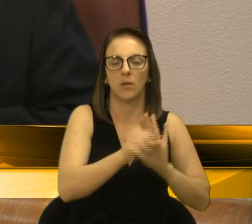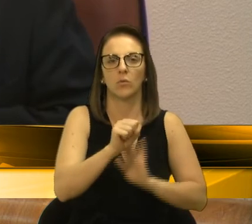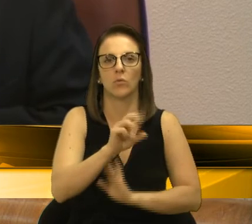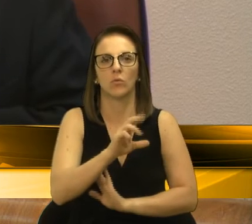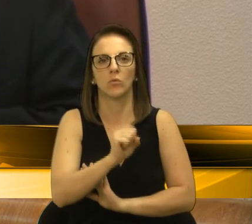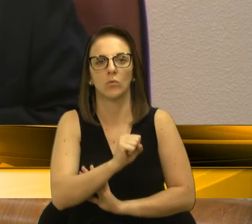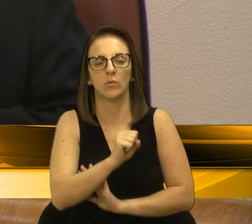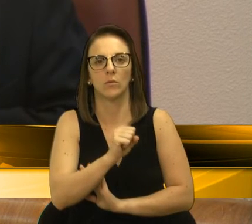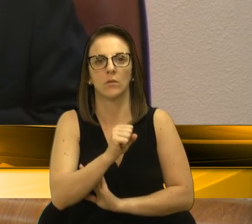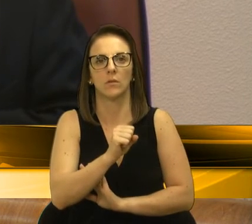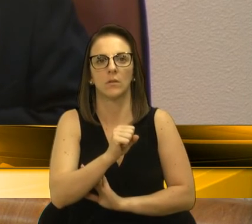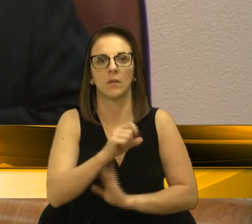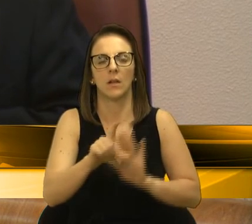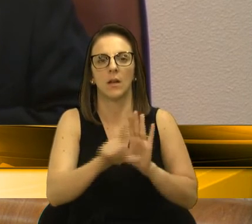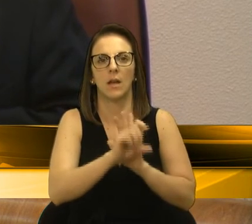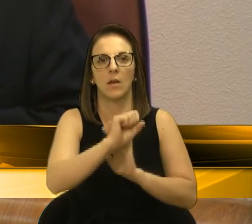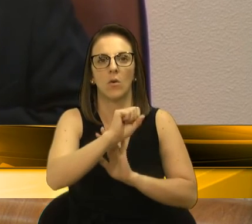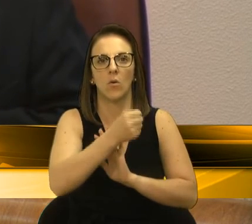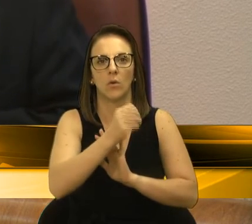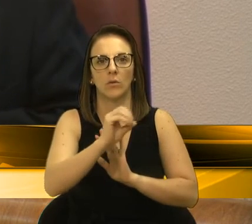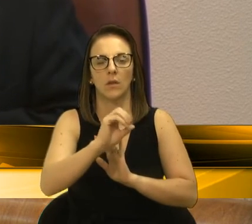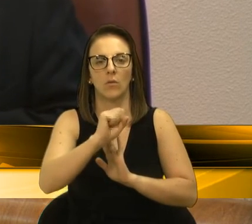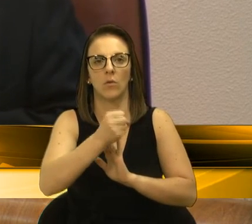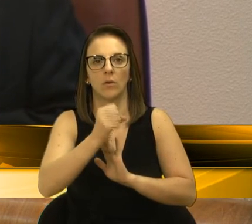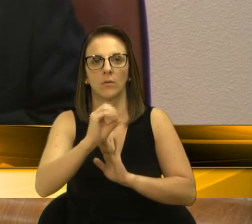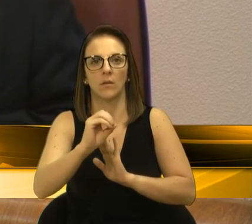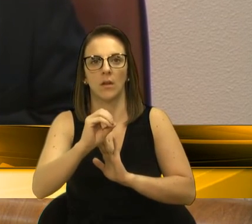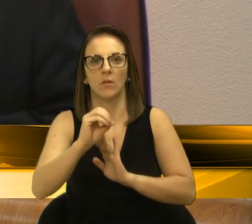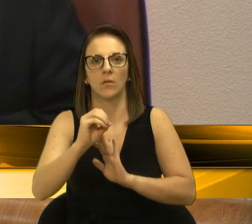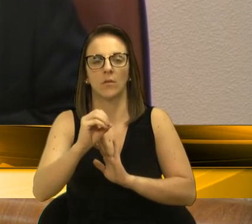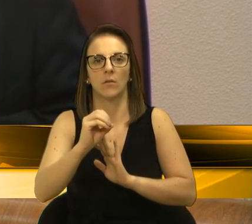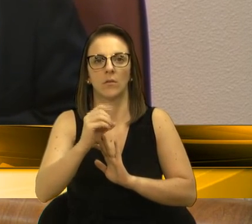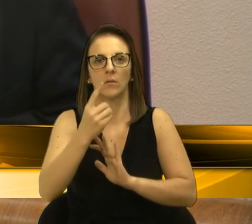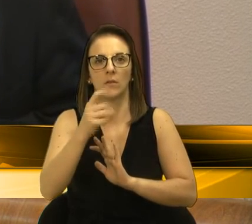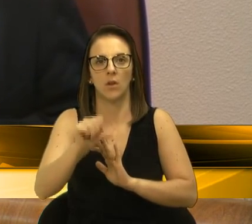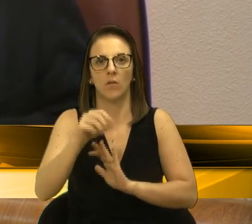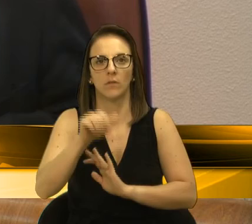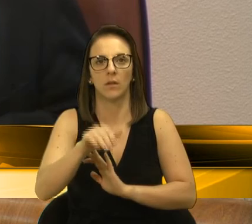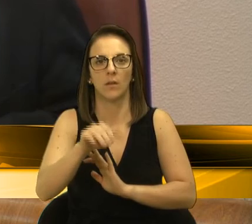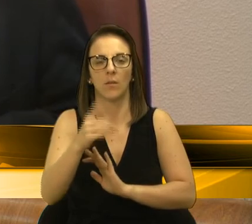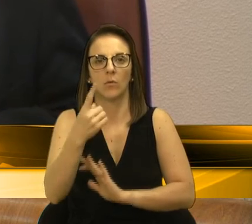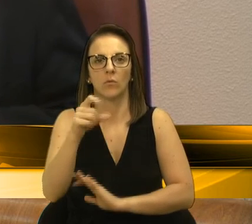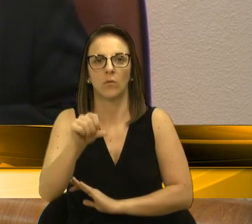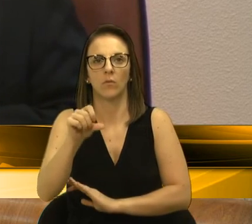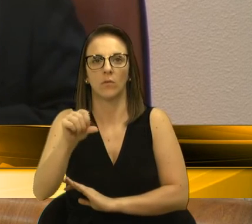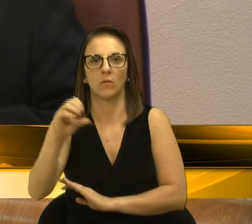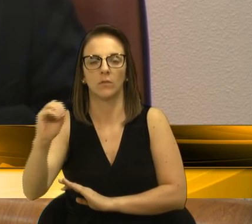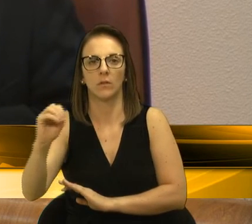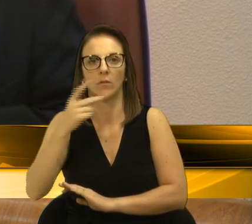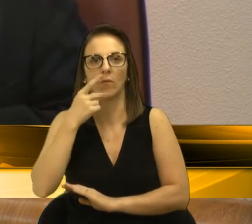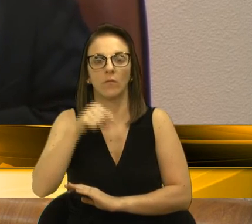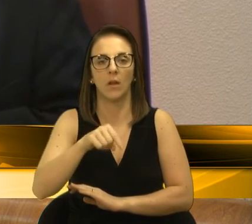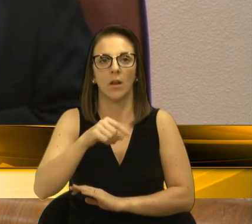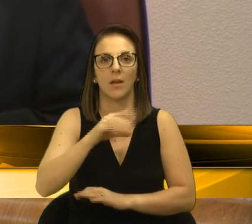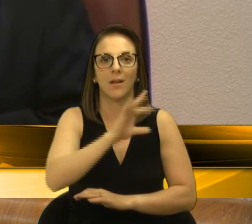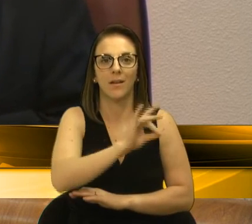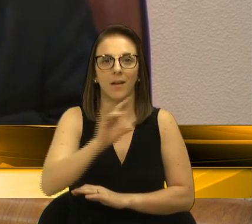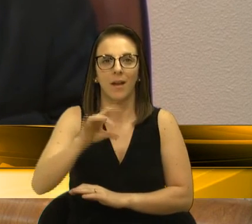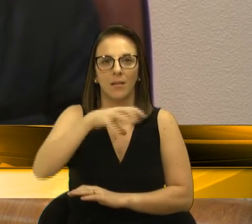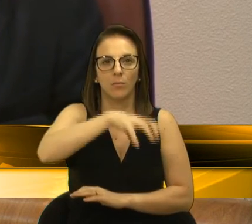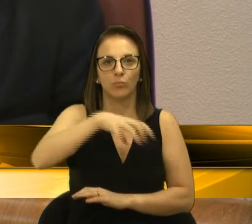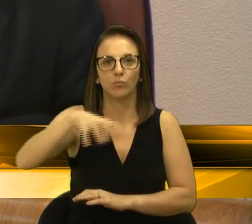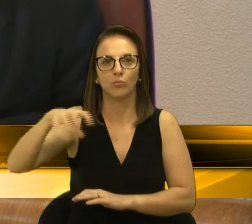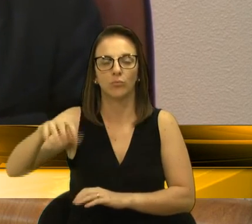Lei nº 8.080, de 19 de setembro de 1990, contará em cada esfera de governo, sem prejuízo